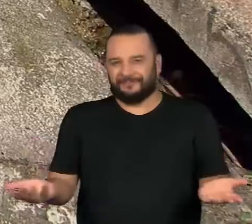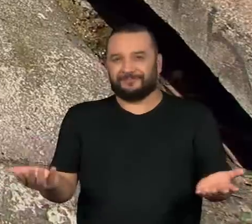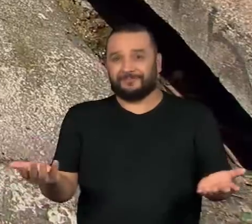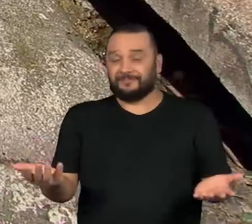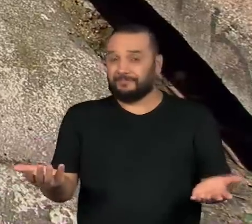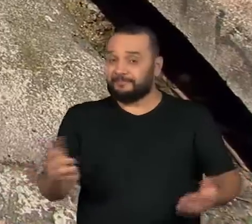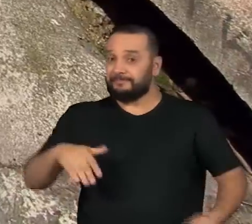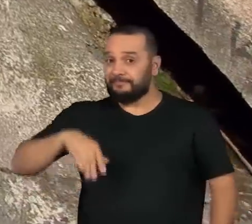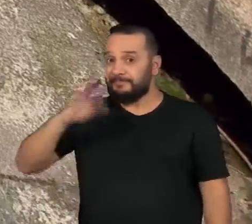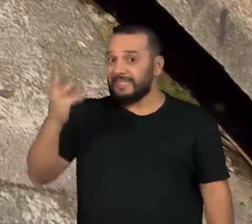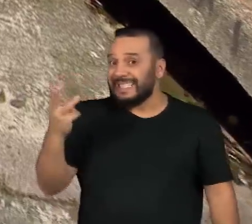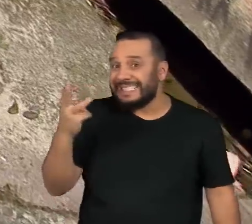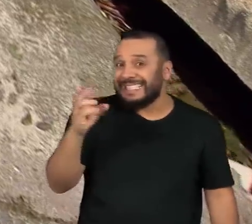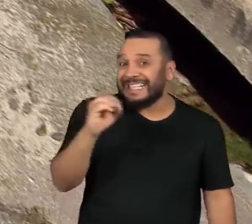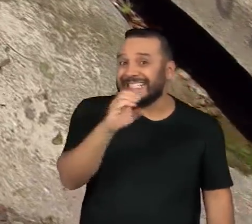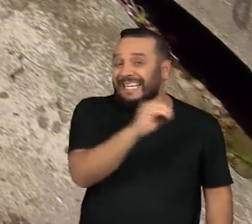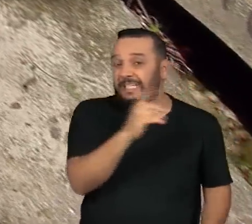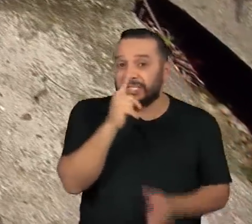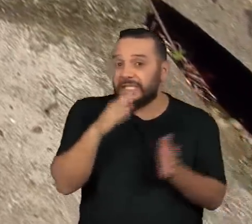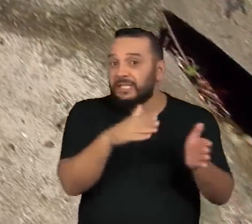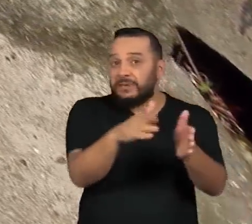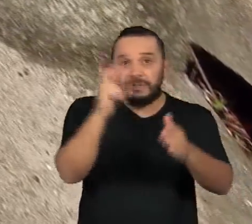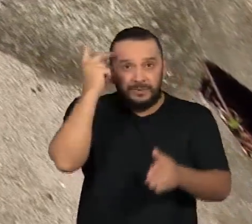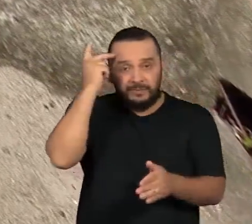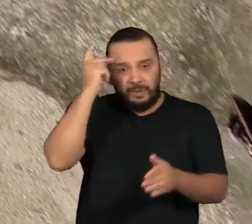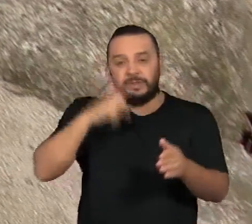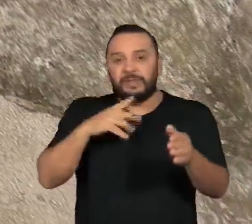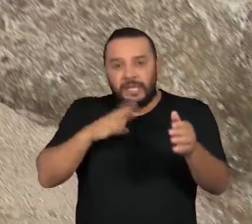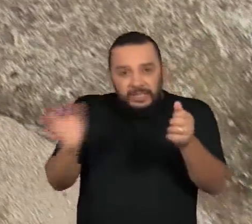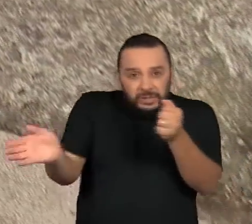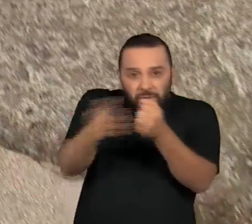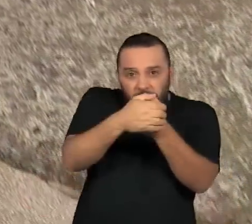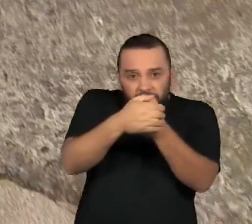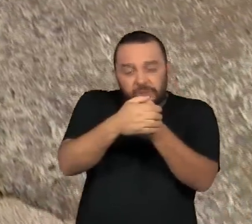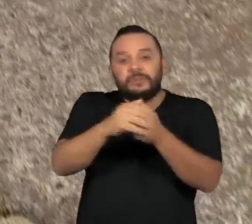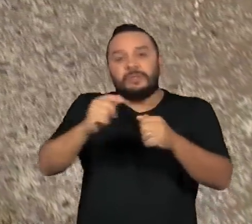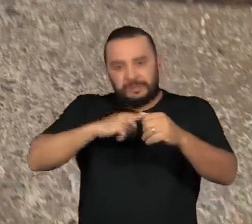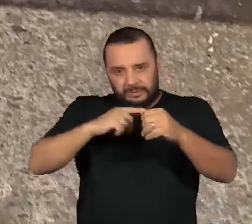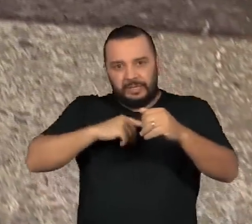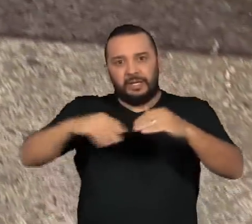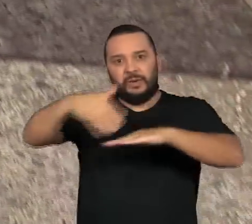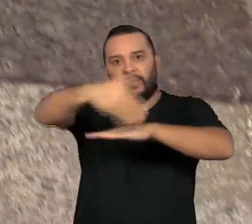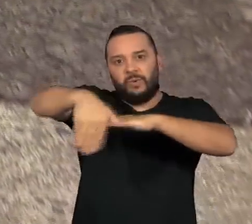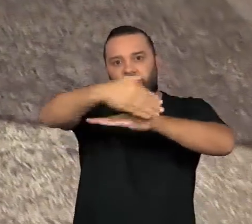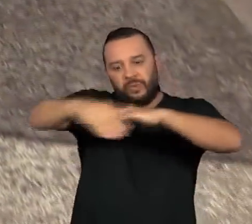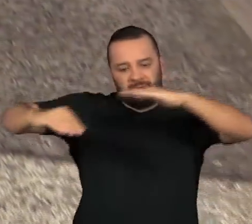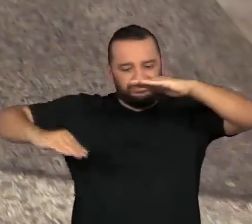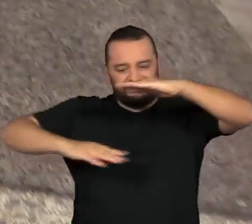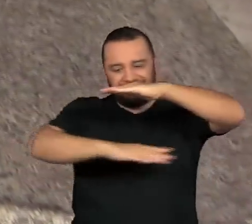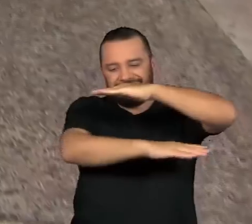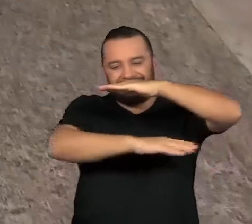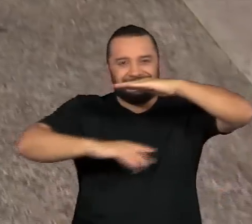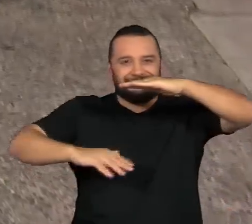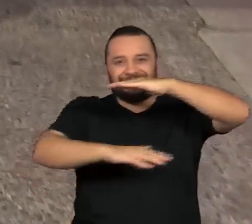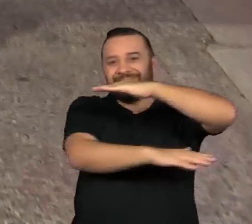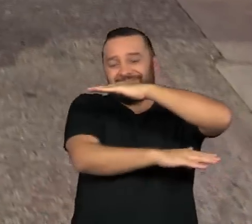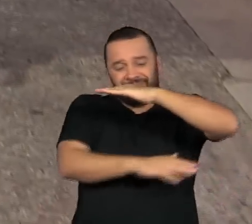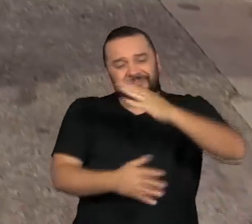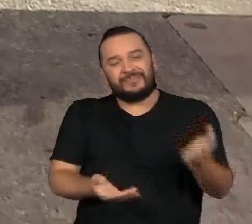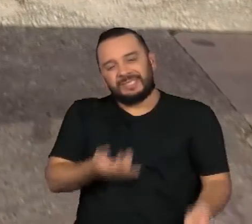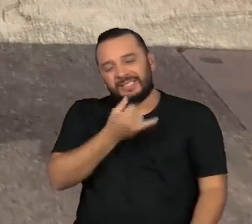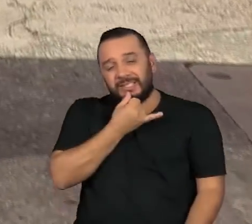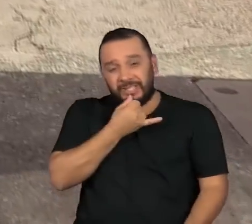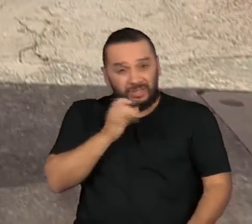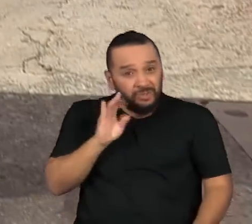Mais de 300 rios em São Paulo estão canalizados ou cimentados. Uma triste história que se repete em tantas